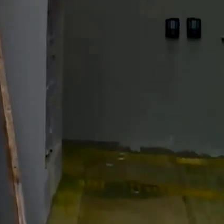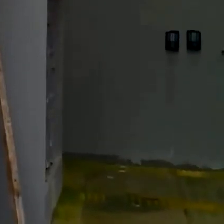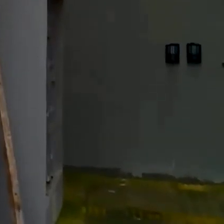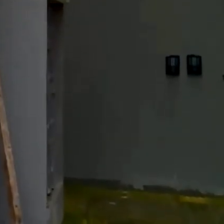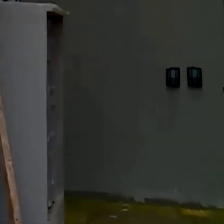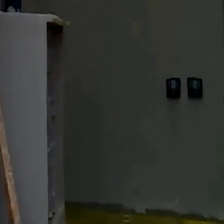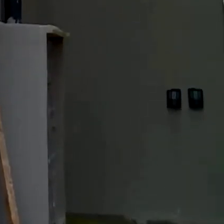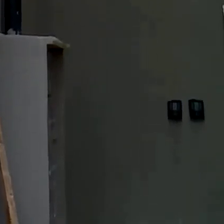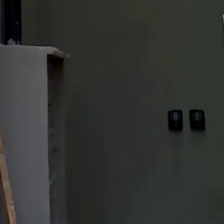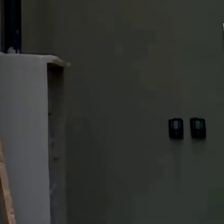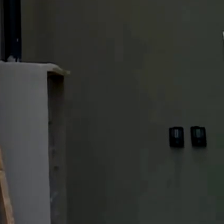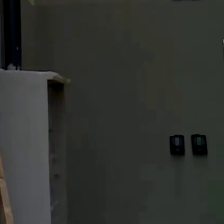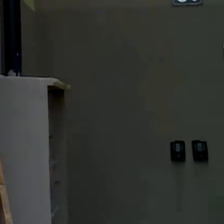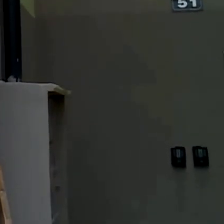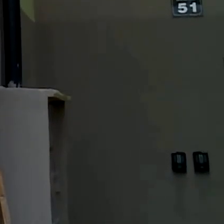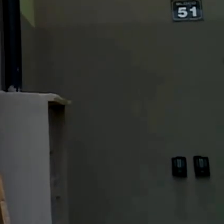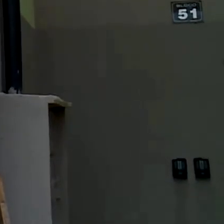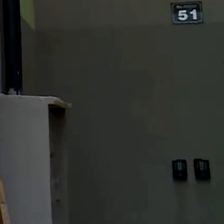Tchau.